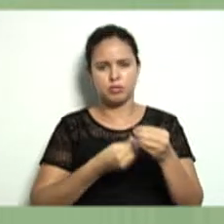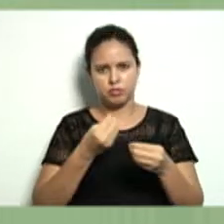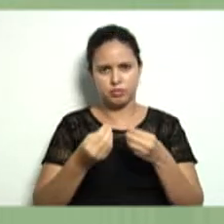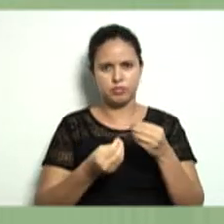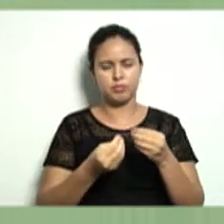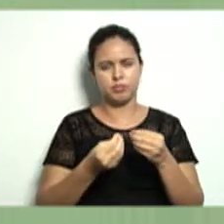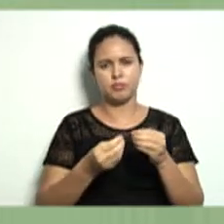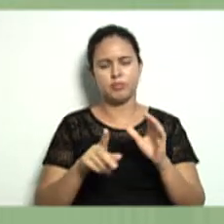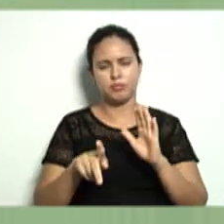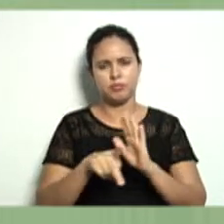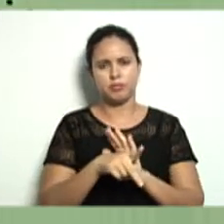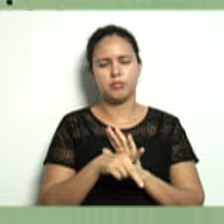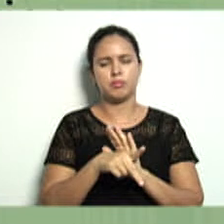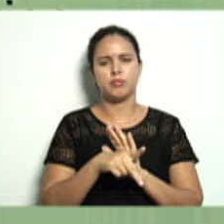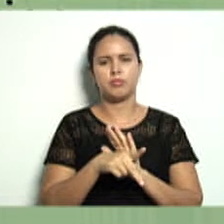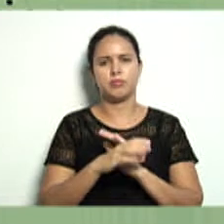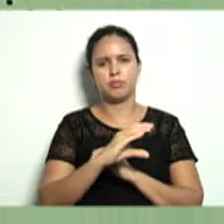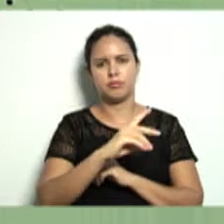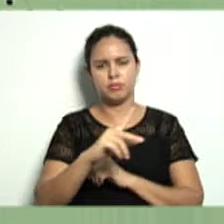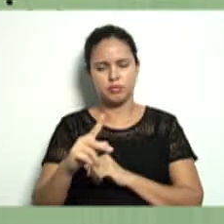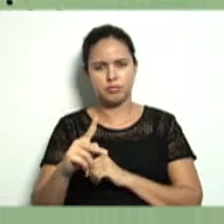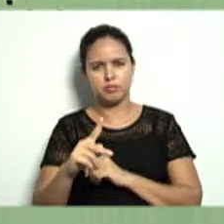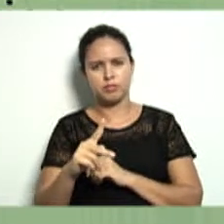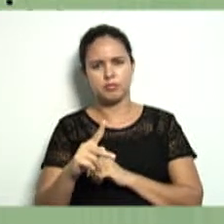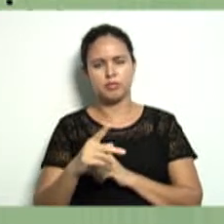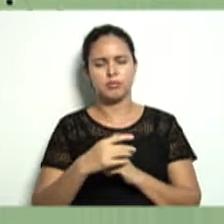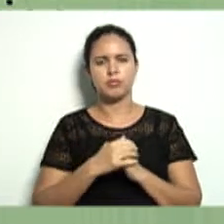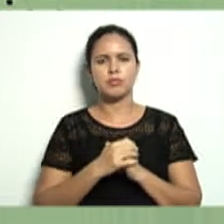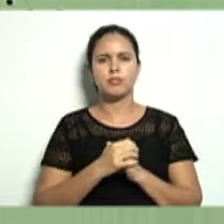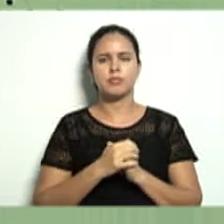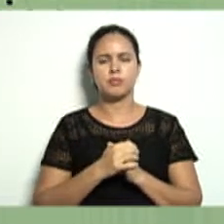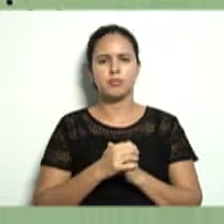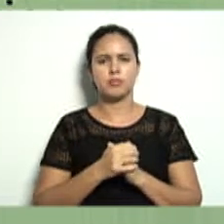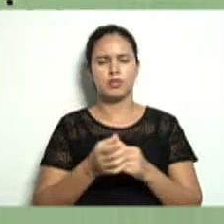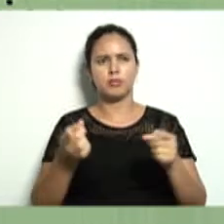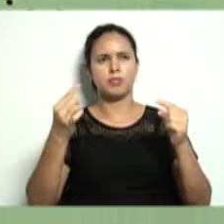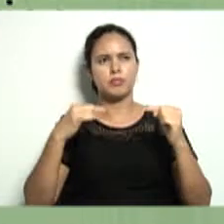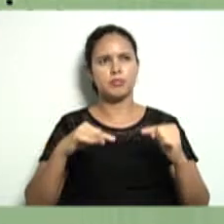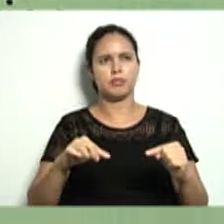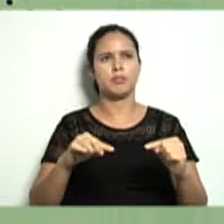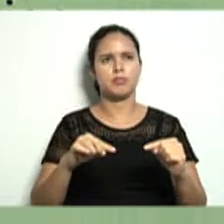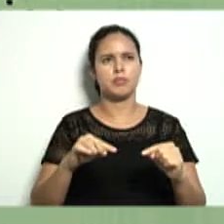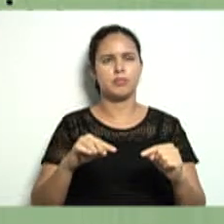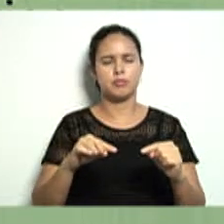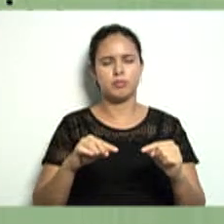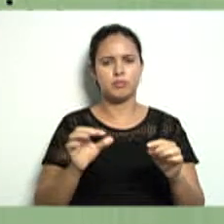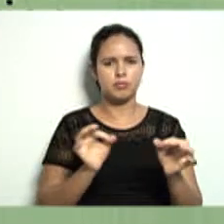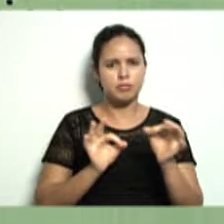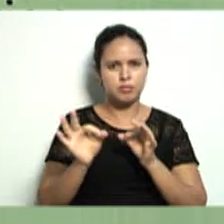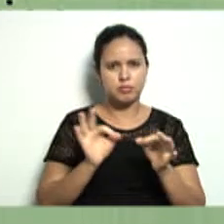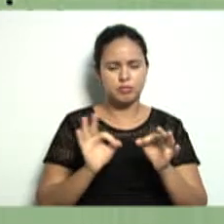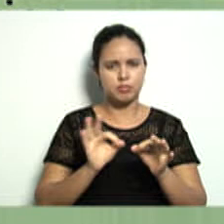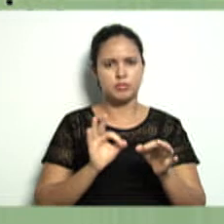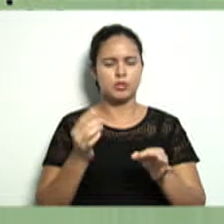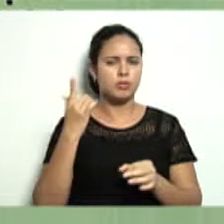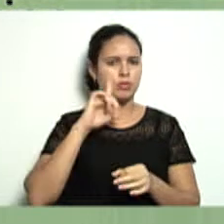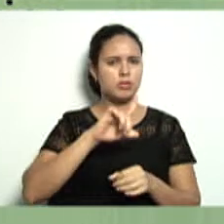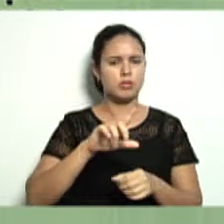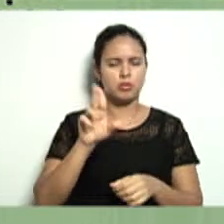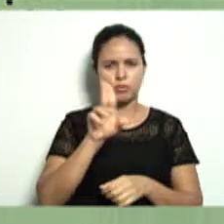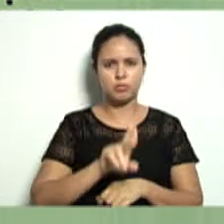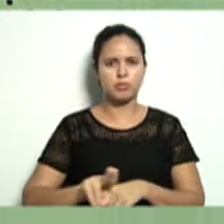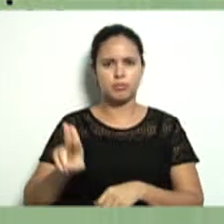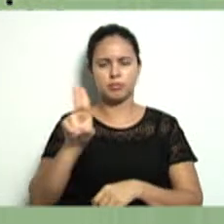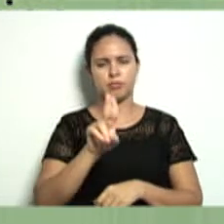executivo estão: operações, domínios das soluções tecnológicas que possam